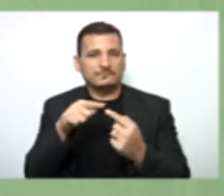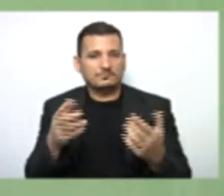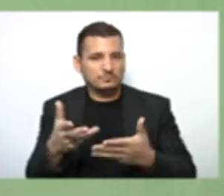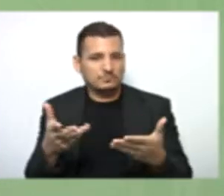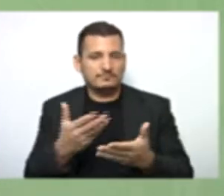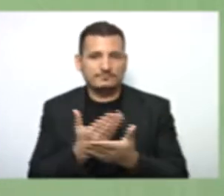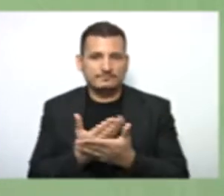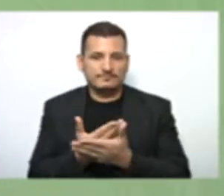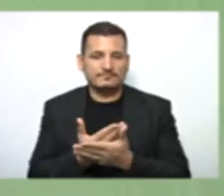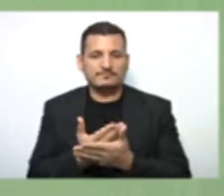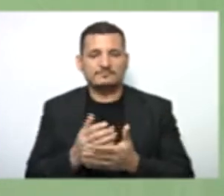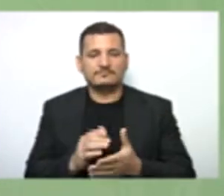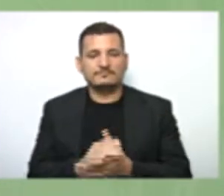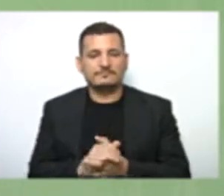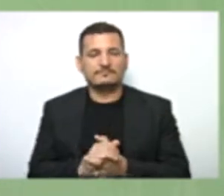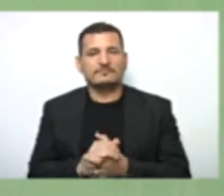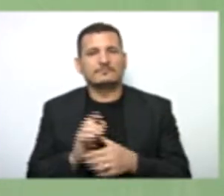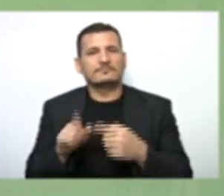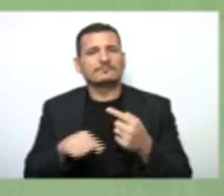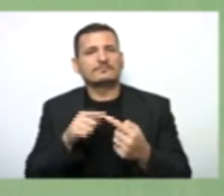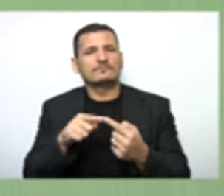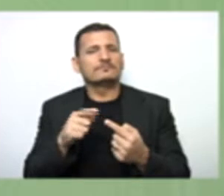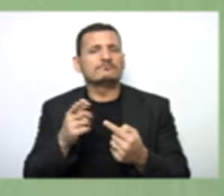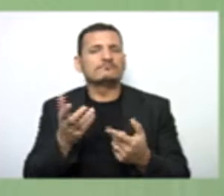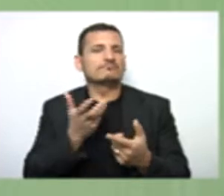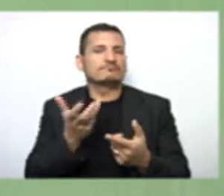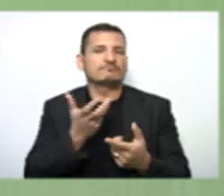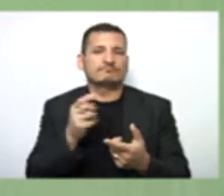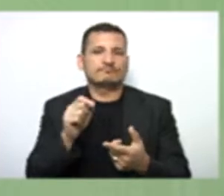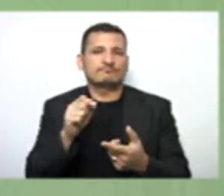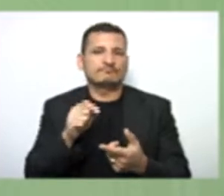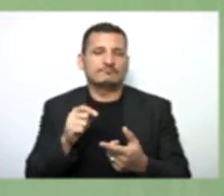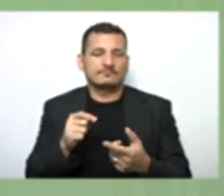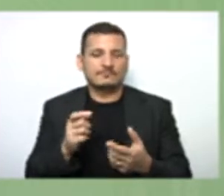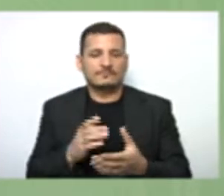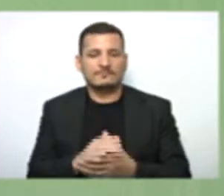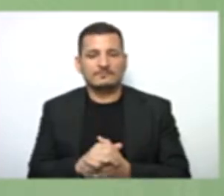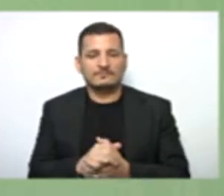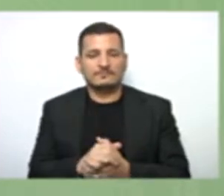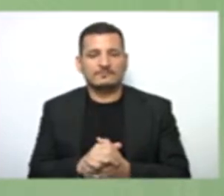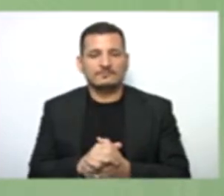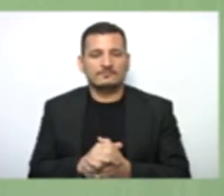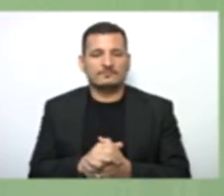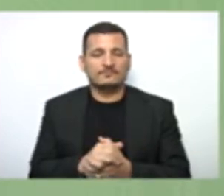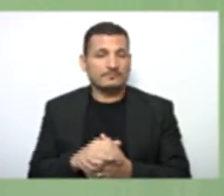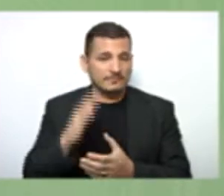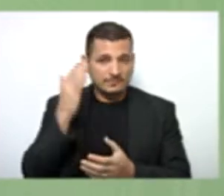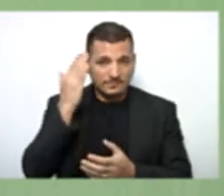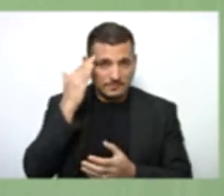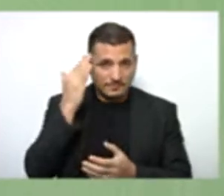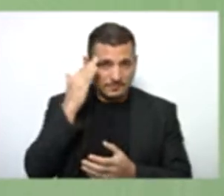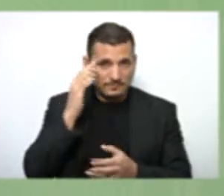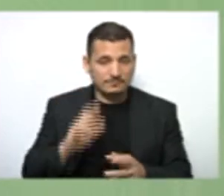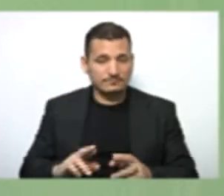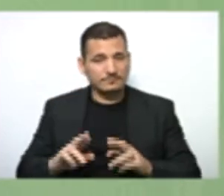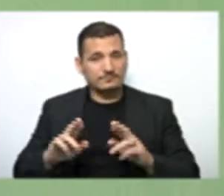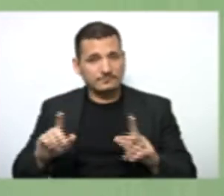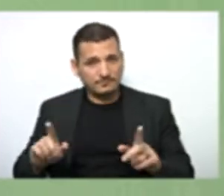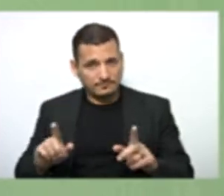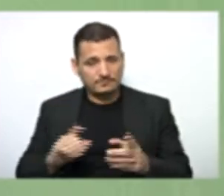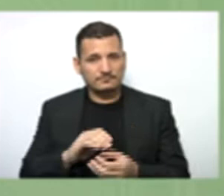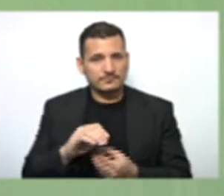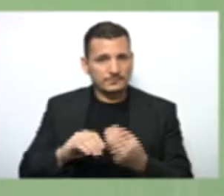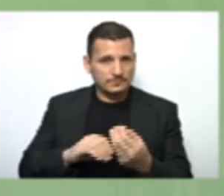aula? Objetivos, né? O que a gente pretende alcançar hoje? Primeiro, distinguir a diferença entre processo